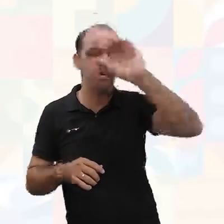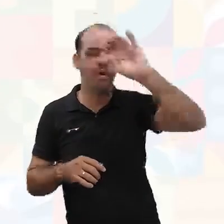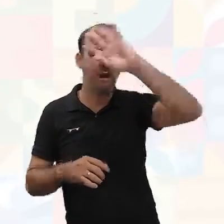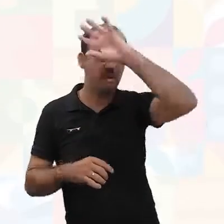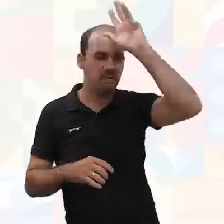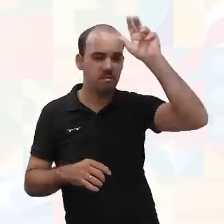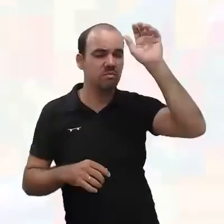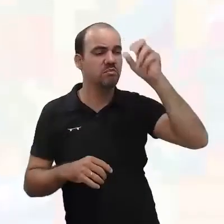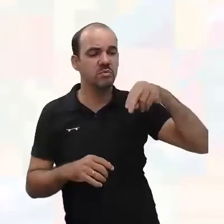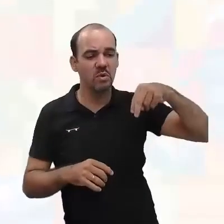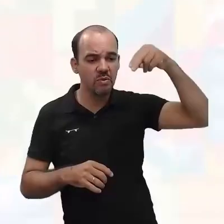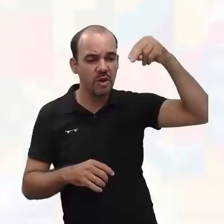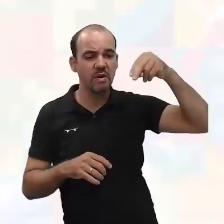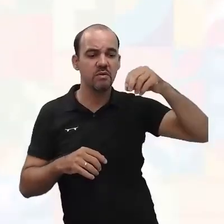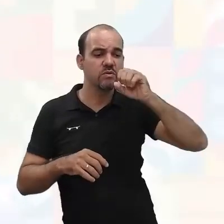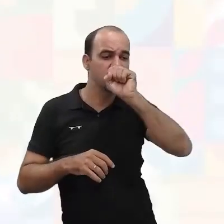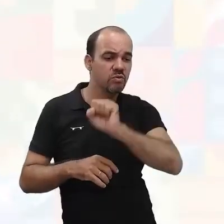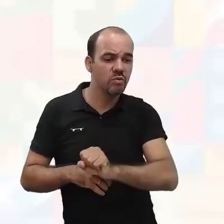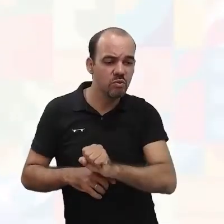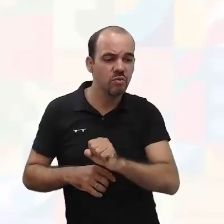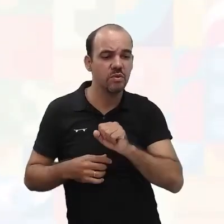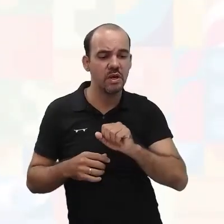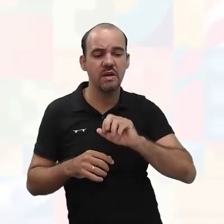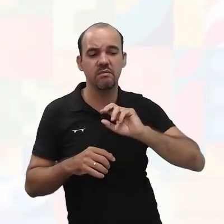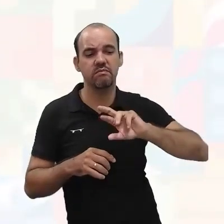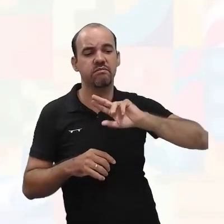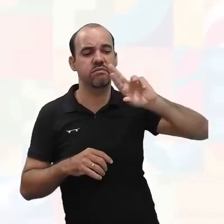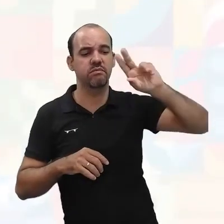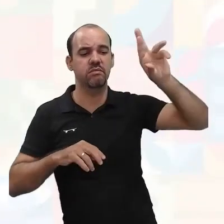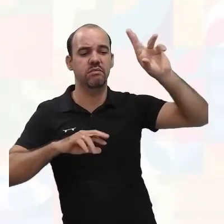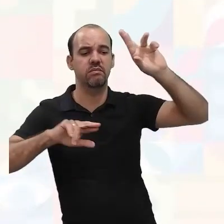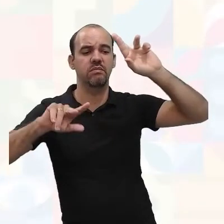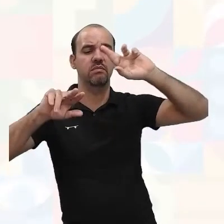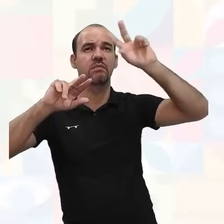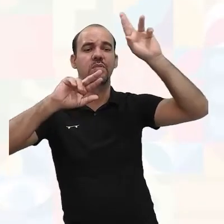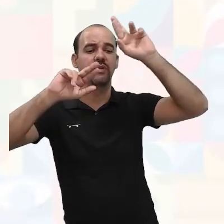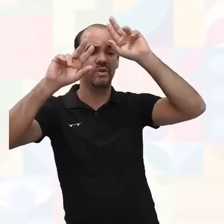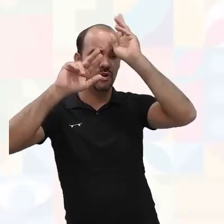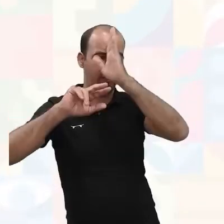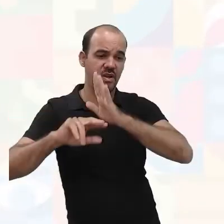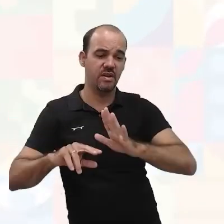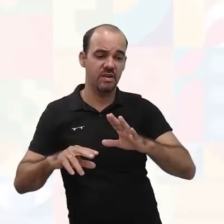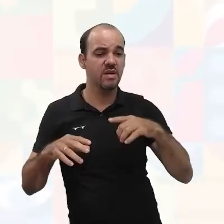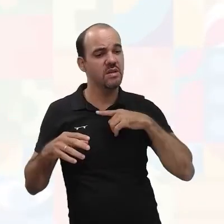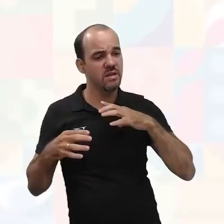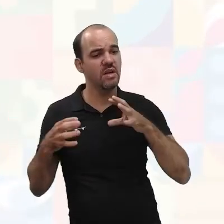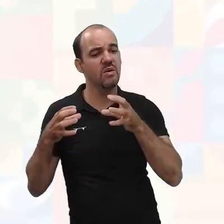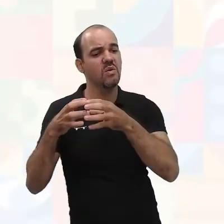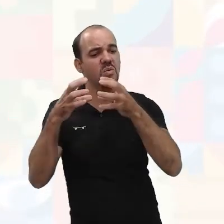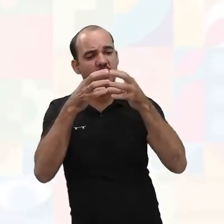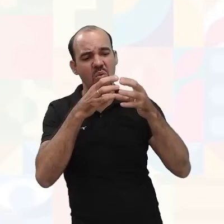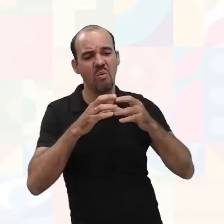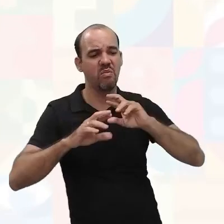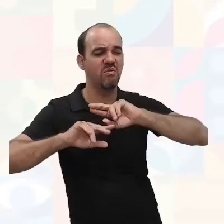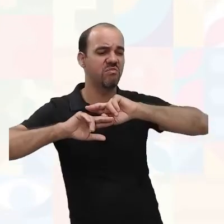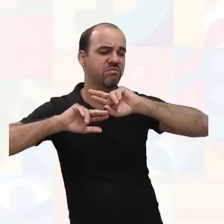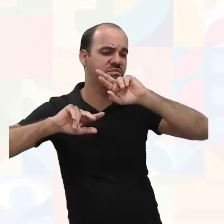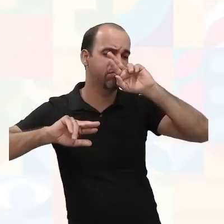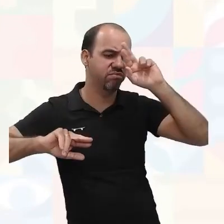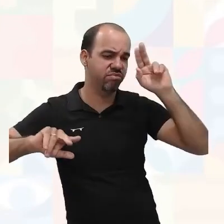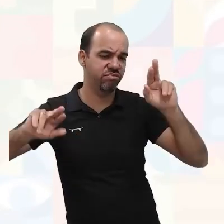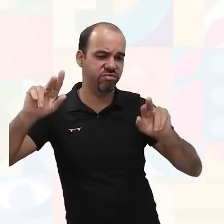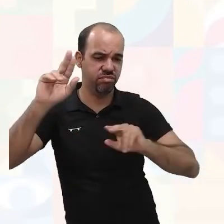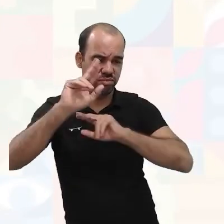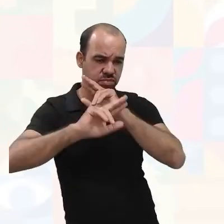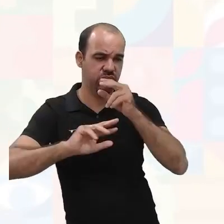formação histórica, social, e dentro da nossa população nós temos grupos sociais de origens diversas que formam o nosso